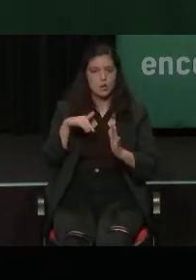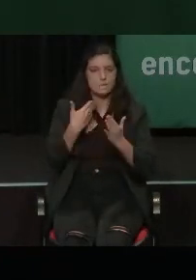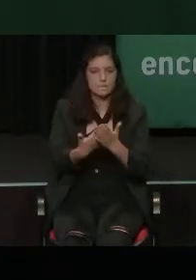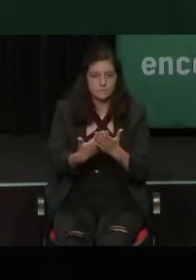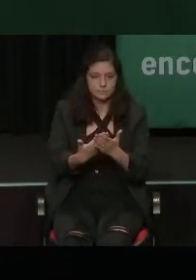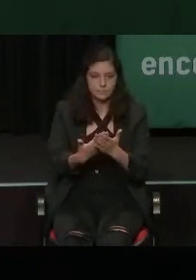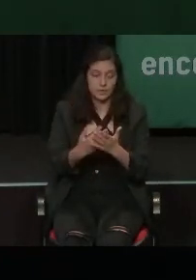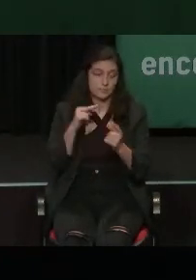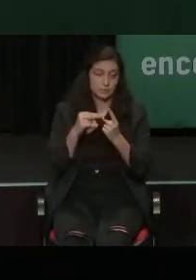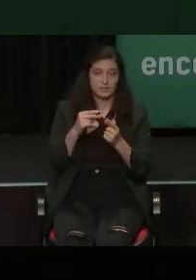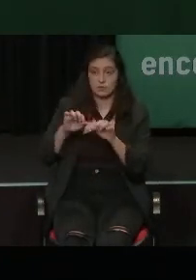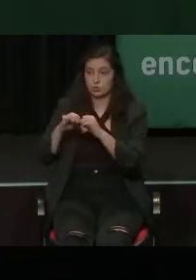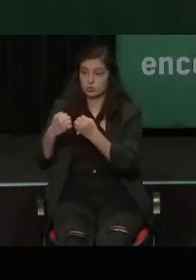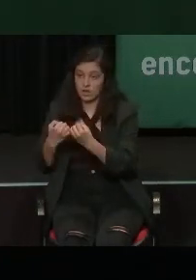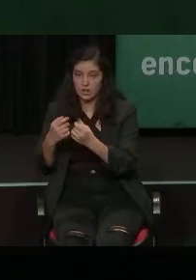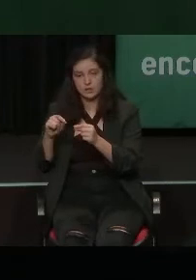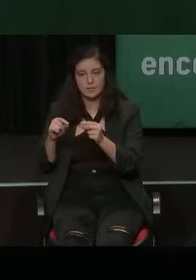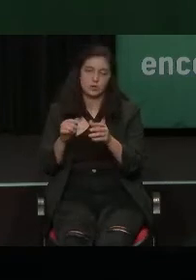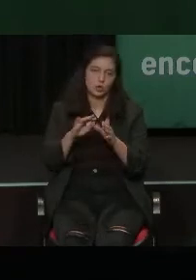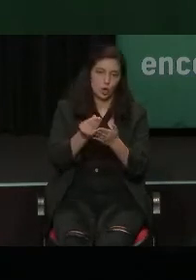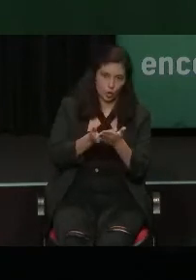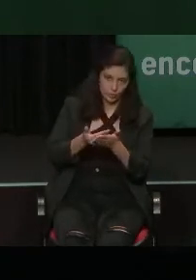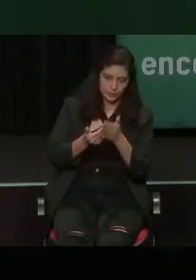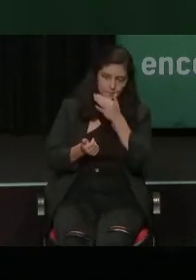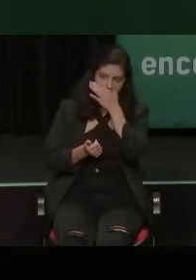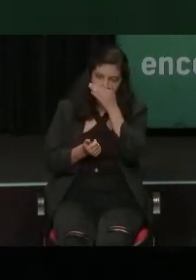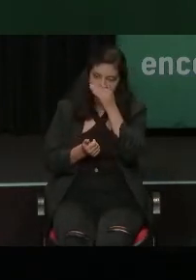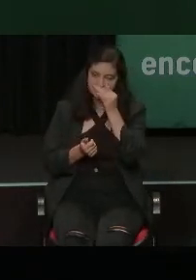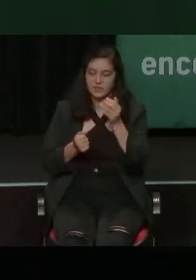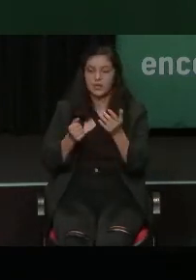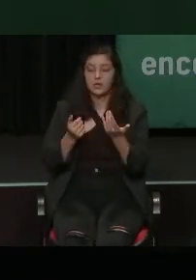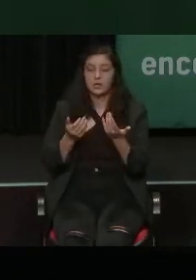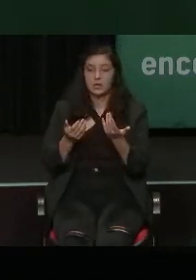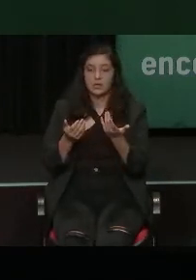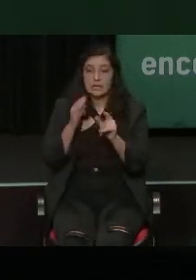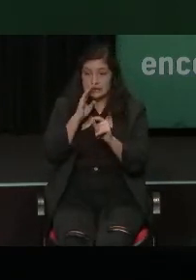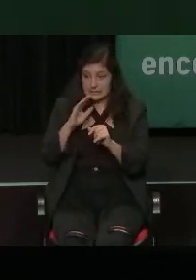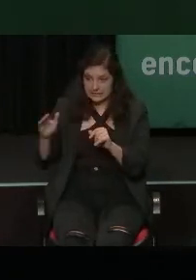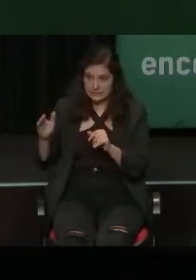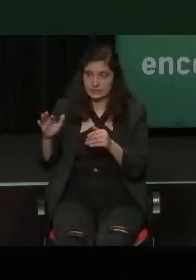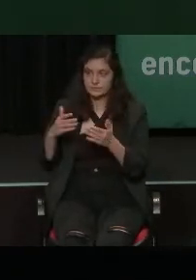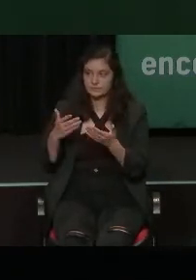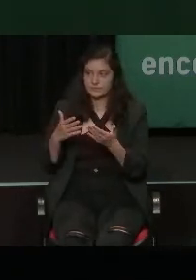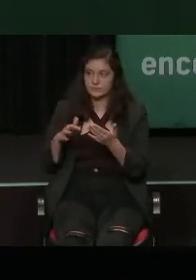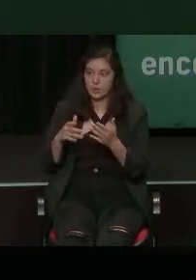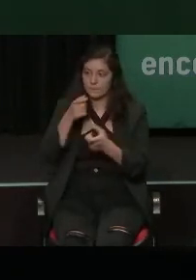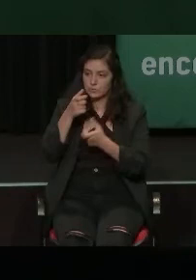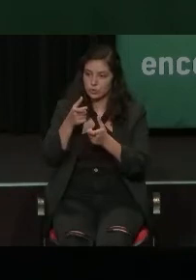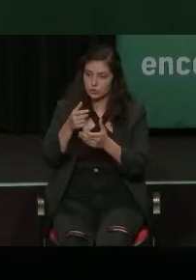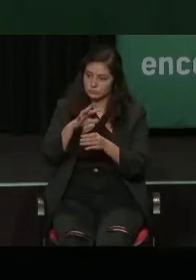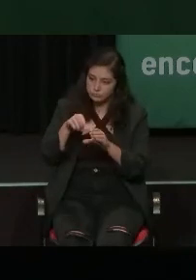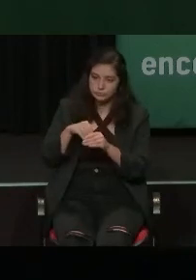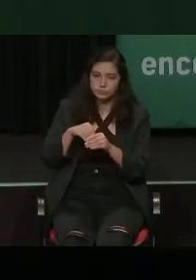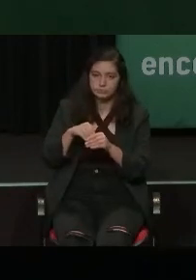ponto de vista social e económico. A ciência, como já foi mencionado aqui, faz com pessoas e